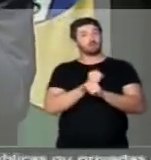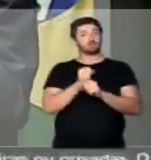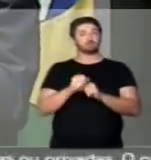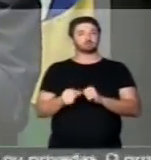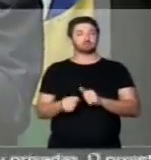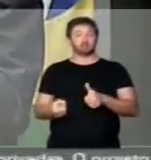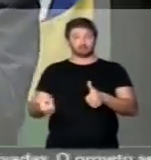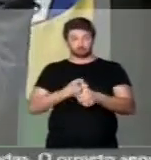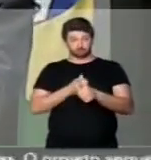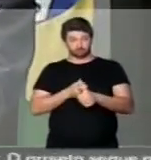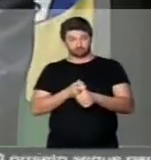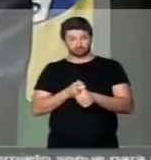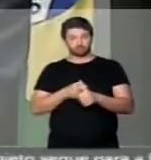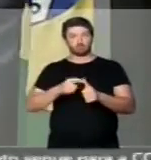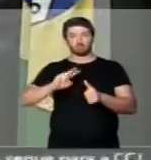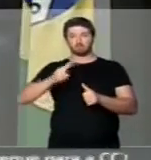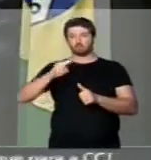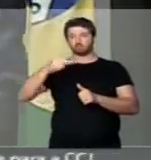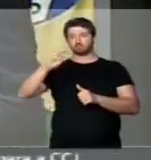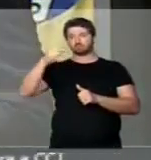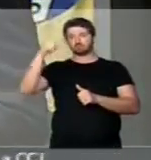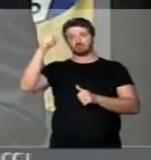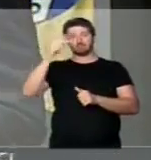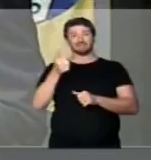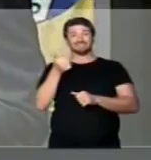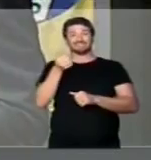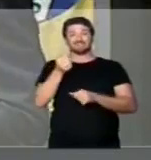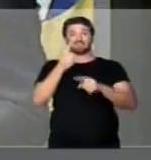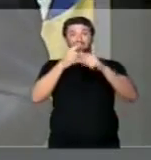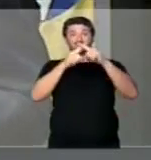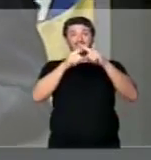os déficits se multiplicaram por 16.